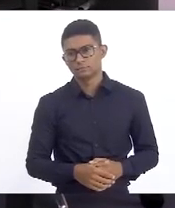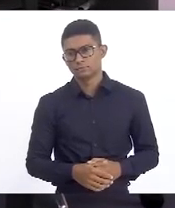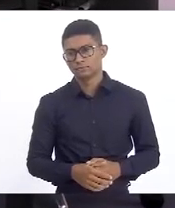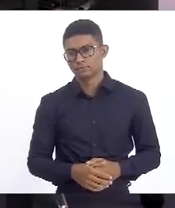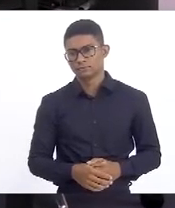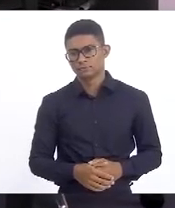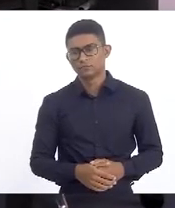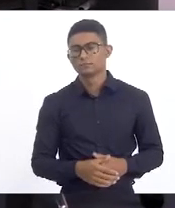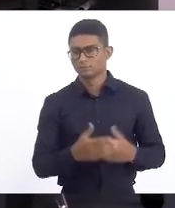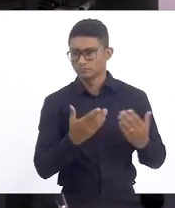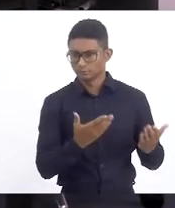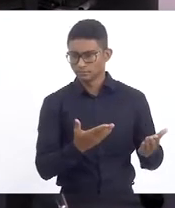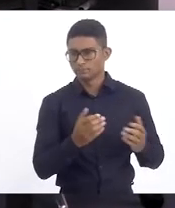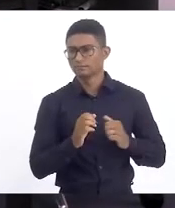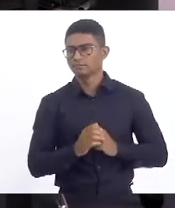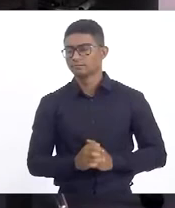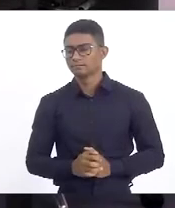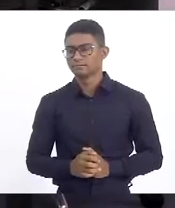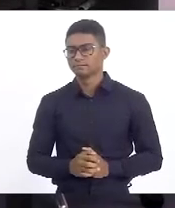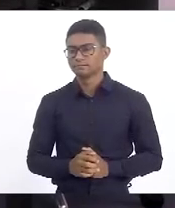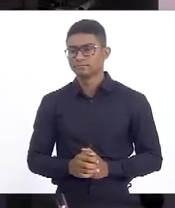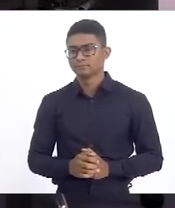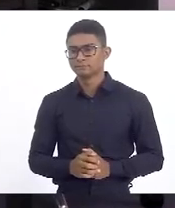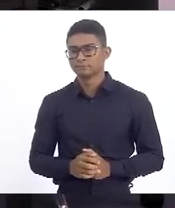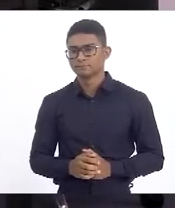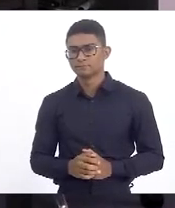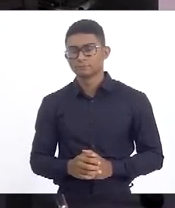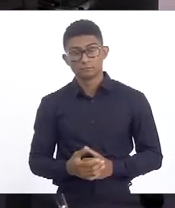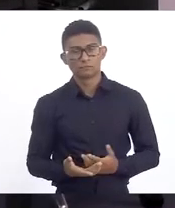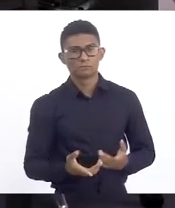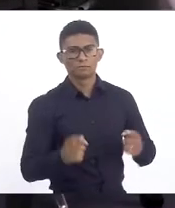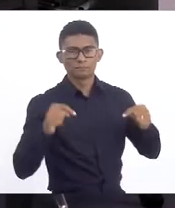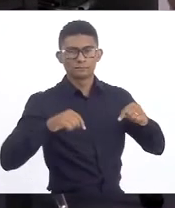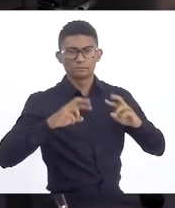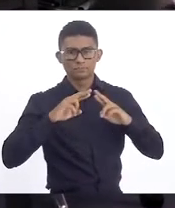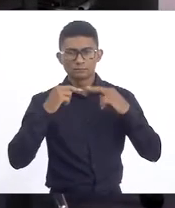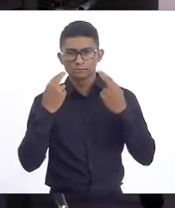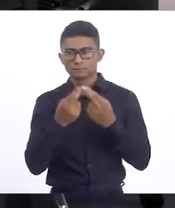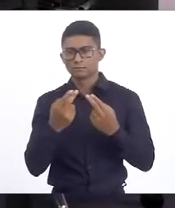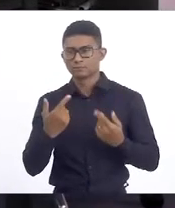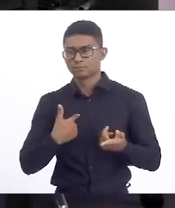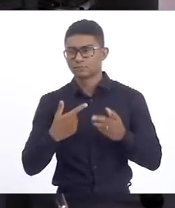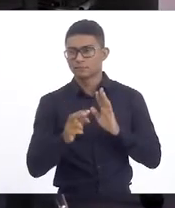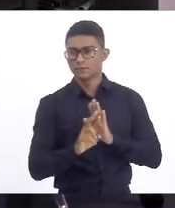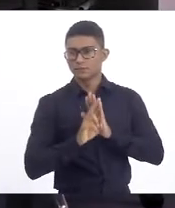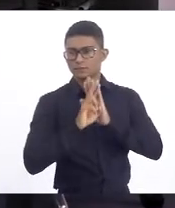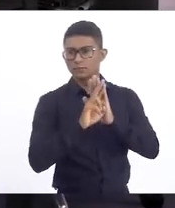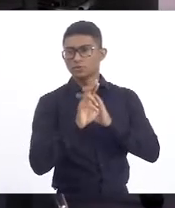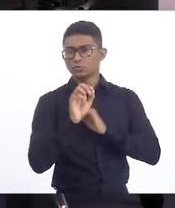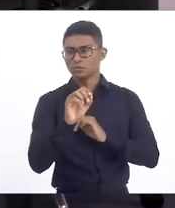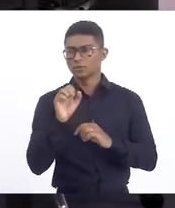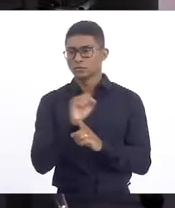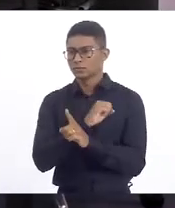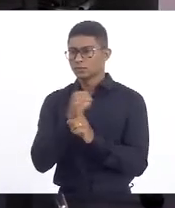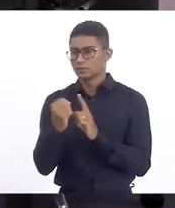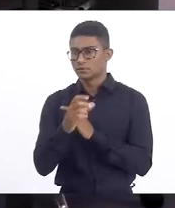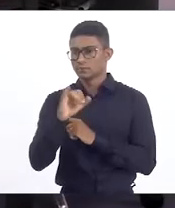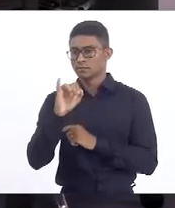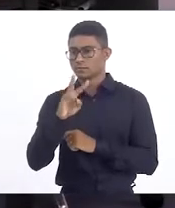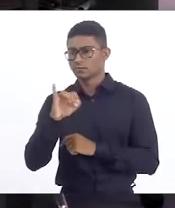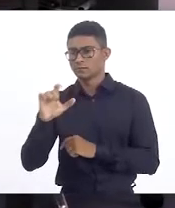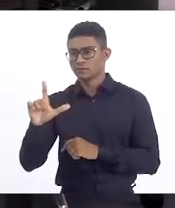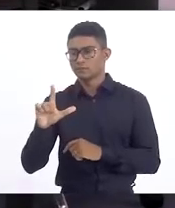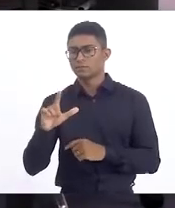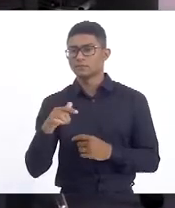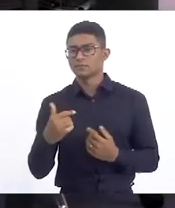Pois não. Bom, como audiência pública, né, como representante da sociedade civil no Comitê Guandu, o Instituto de Direito Coletivo